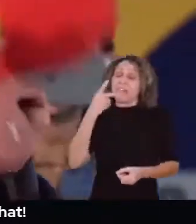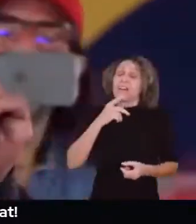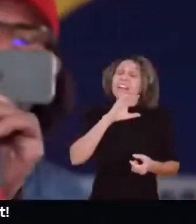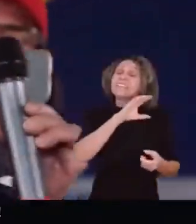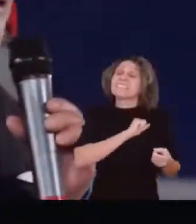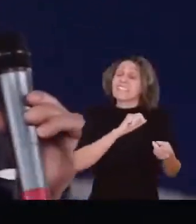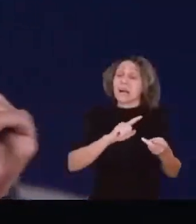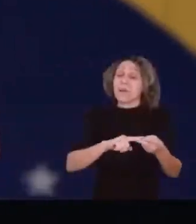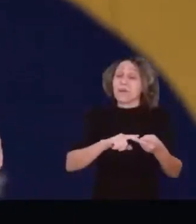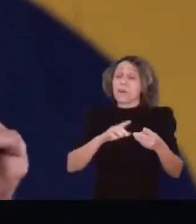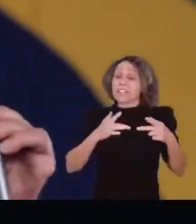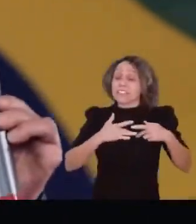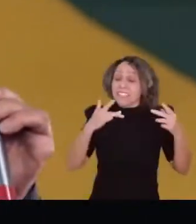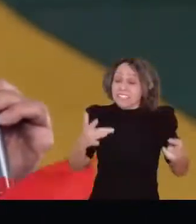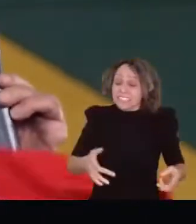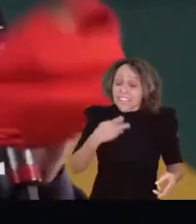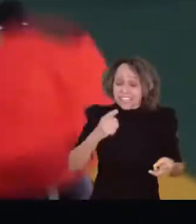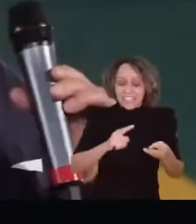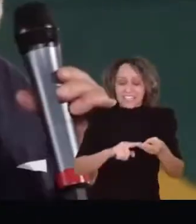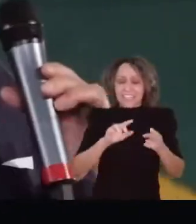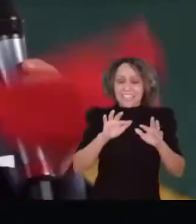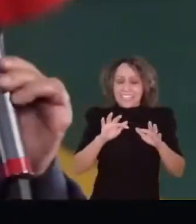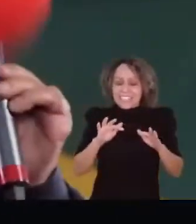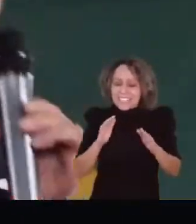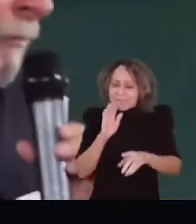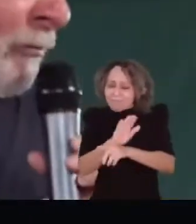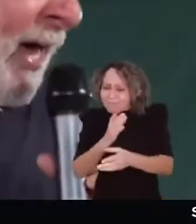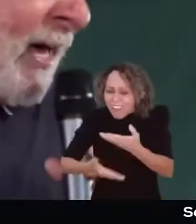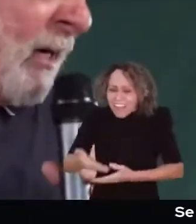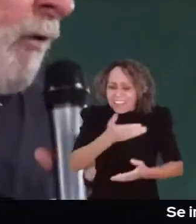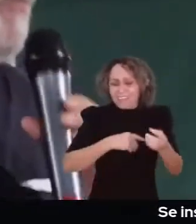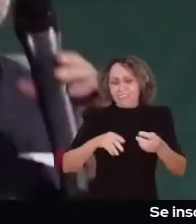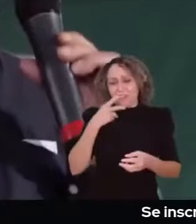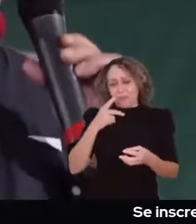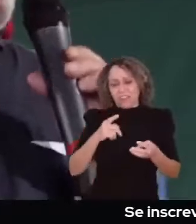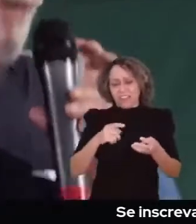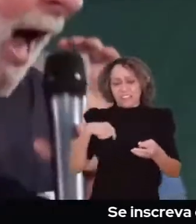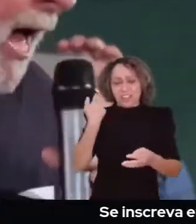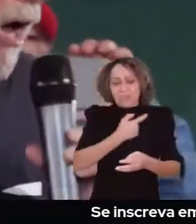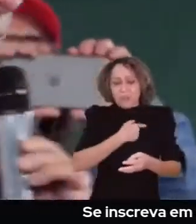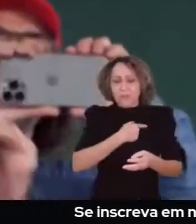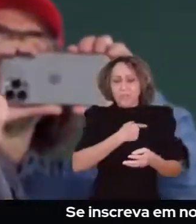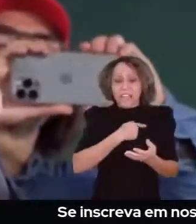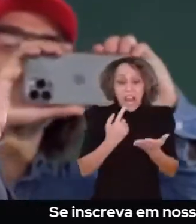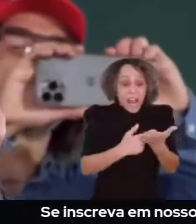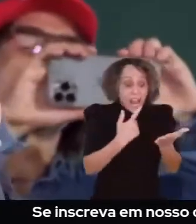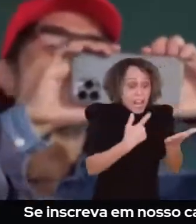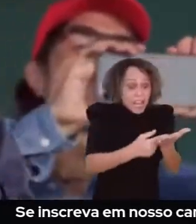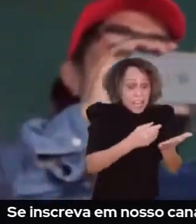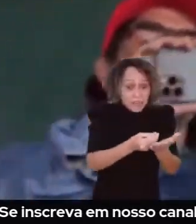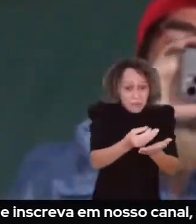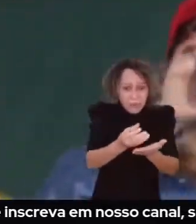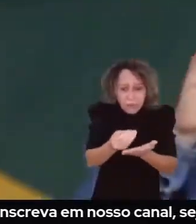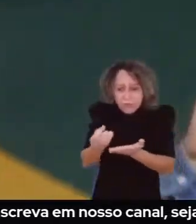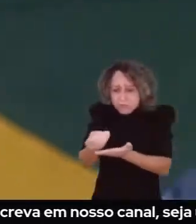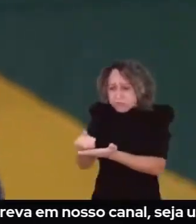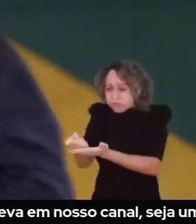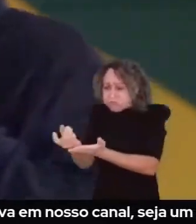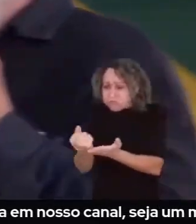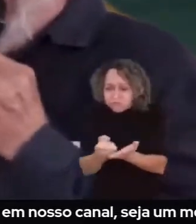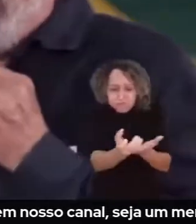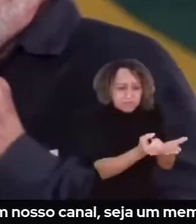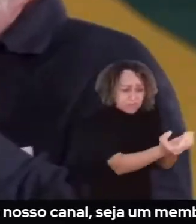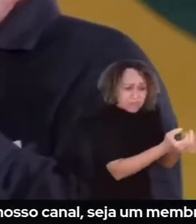de fraternidade, a gente vai fazer distribuição de livros e vamos acabar com essa venda de armas que